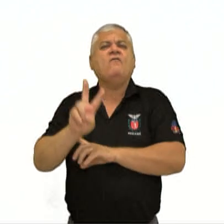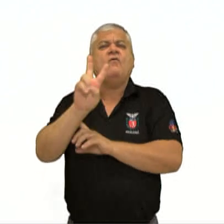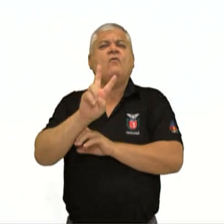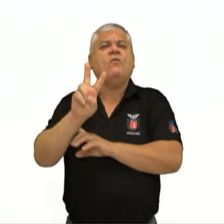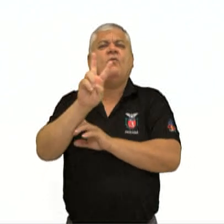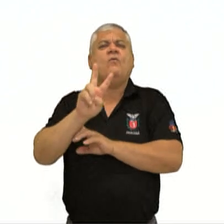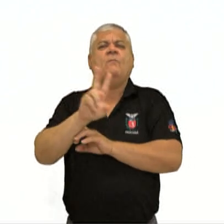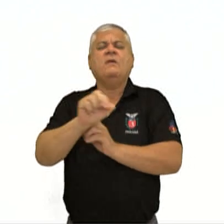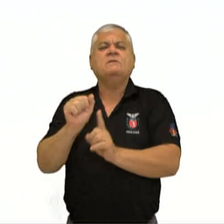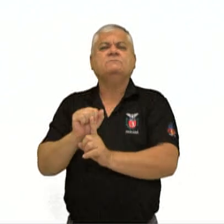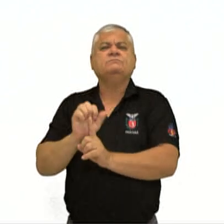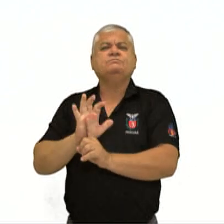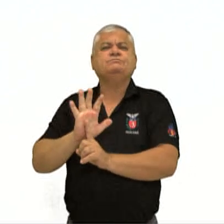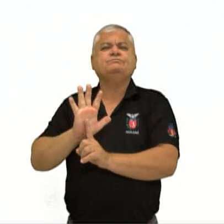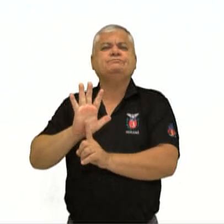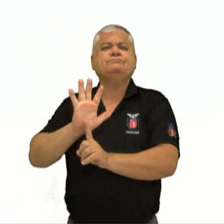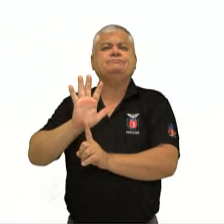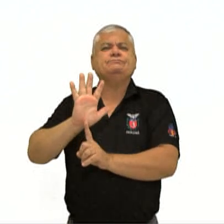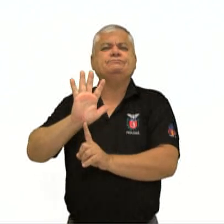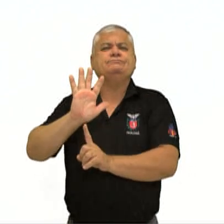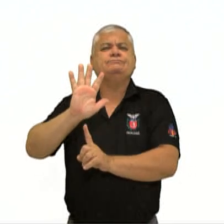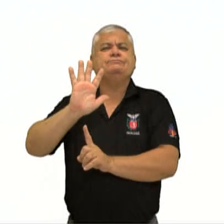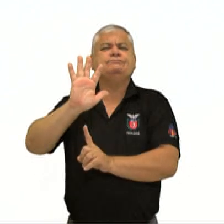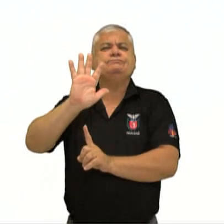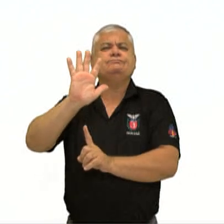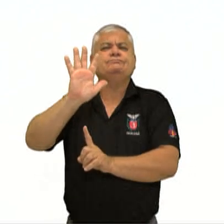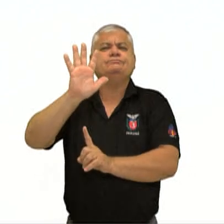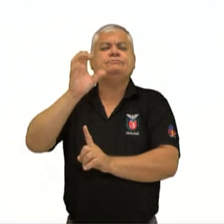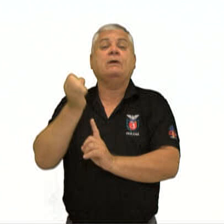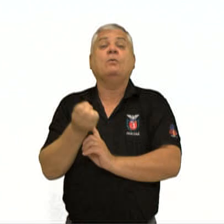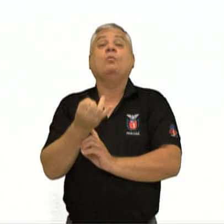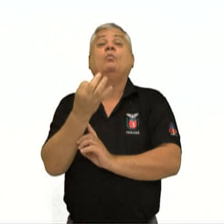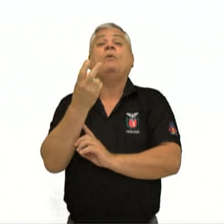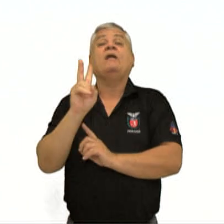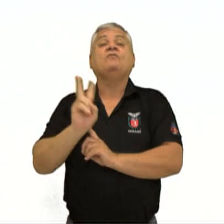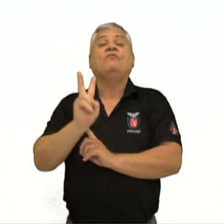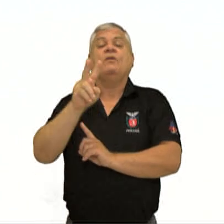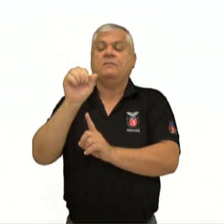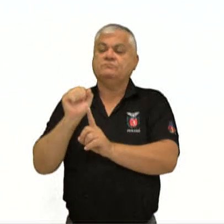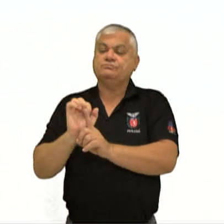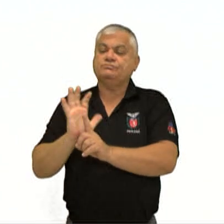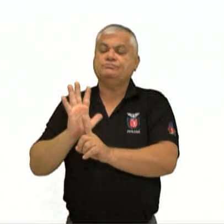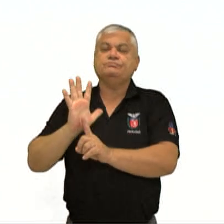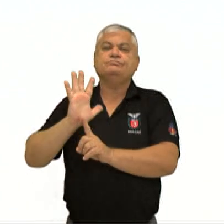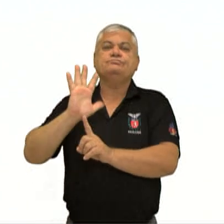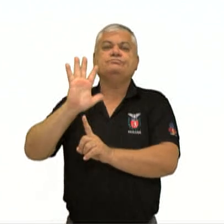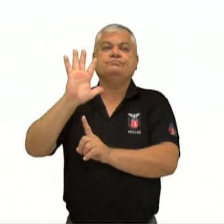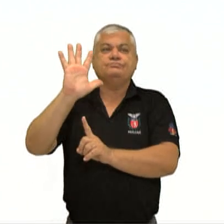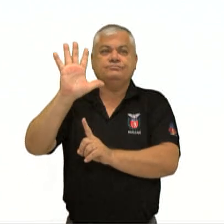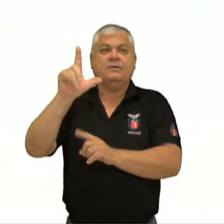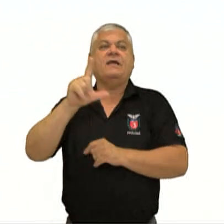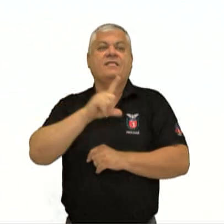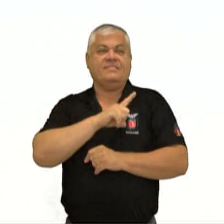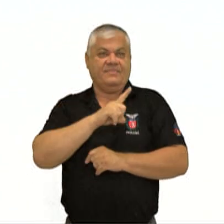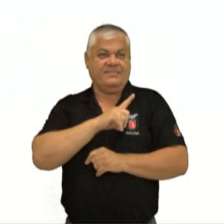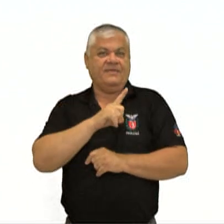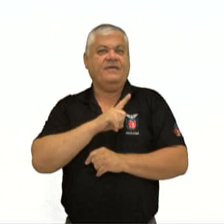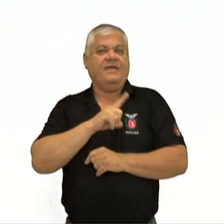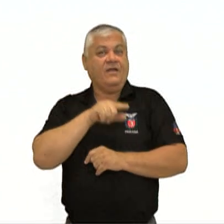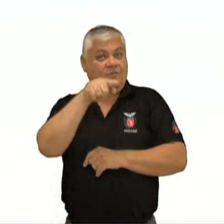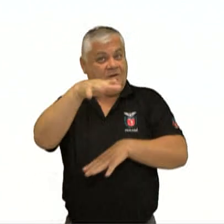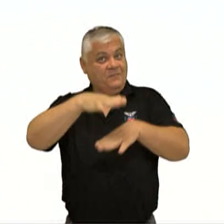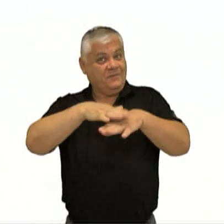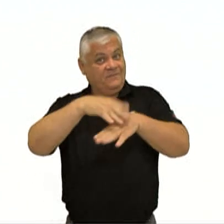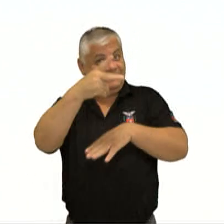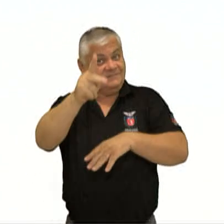ter evaporado quando se iniciou a cristalização? Temos os dados ali da solubilidade e da densidade da água. Agora é